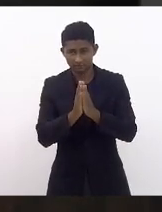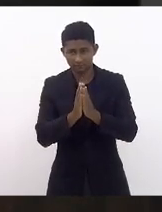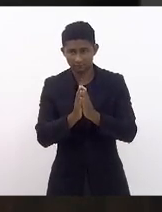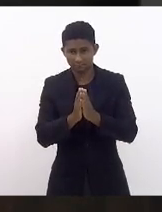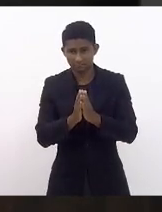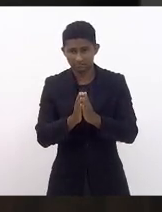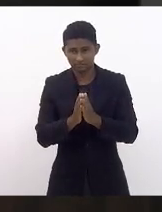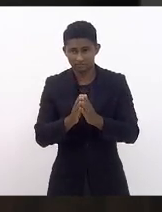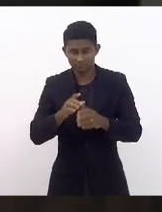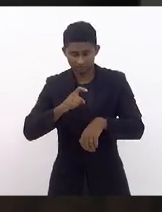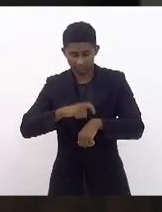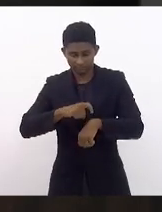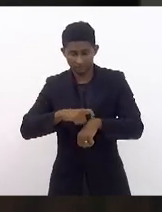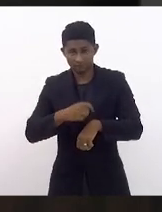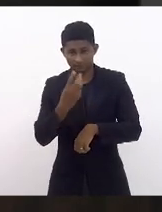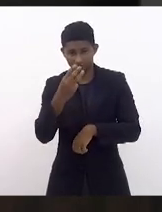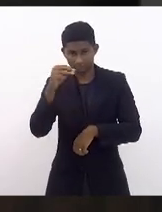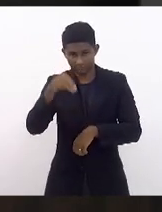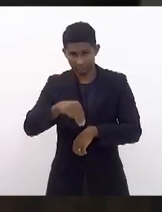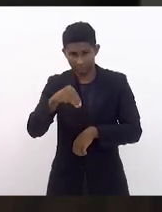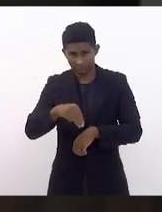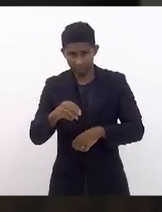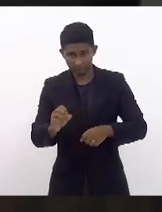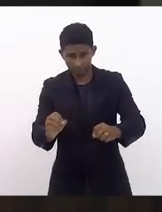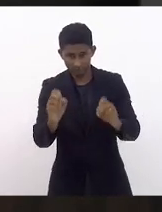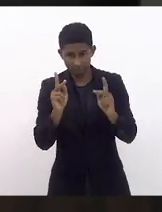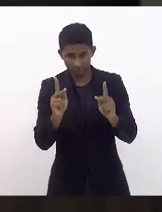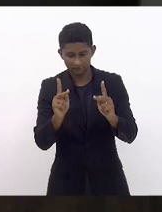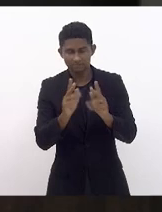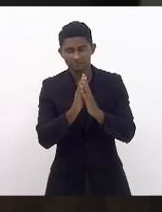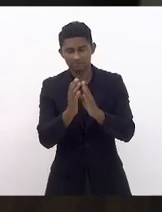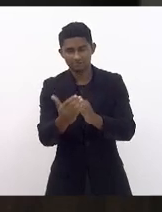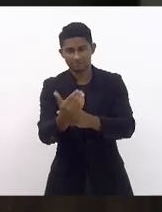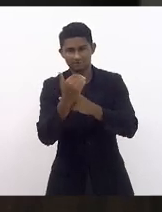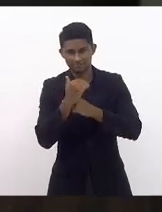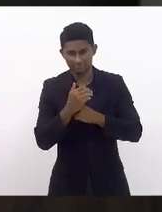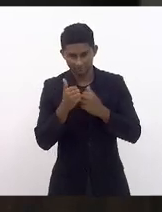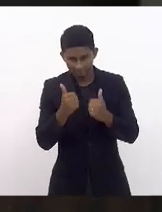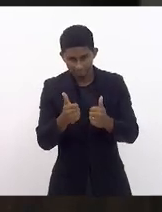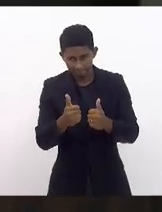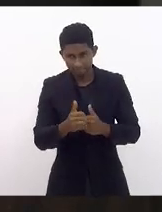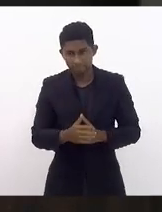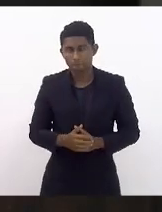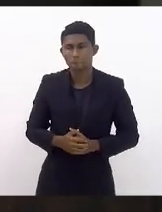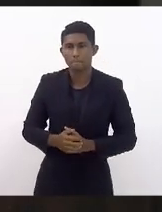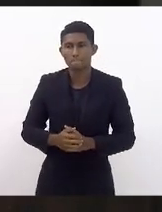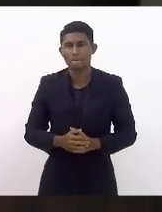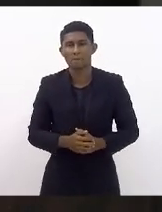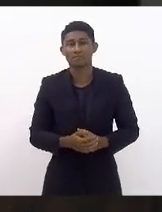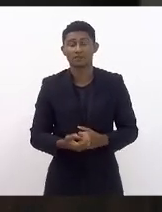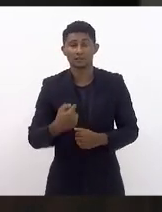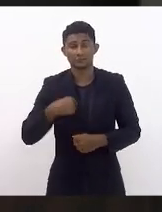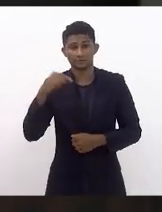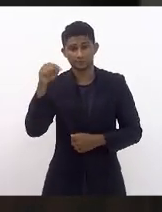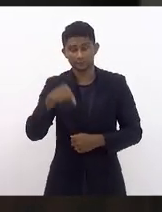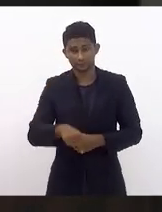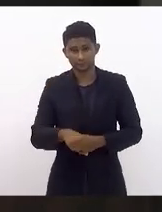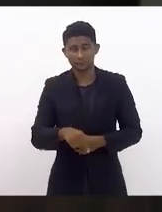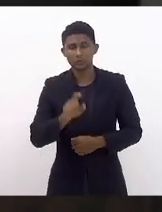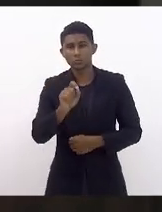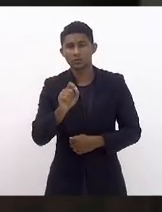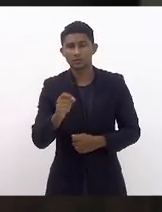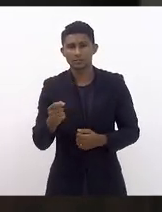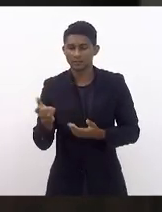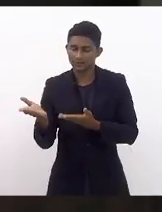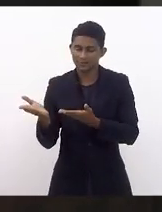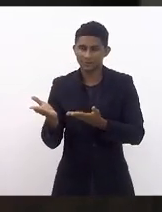disponibilizassem do tempo de 3 minutos, ok? Nos ajudem. Então, gostaria de convidar agora